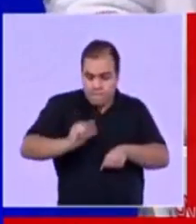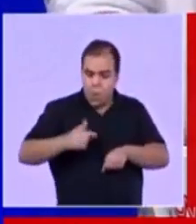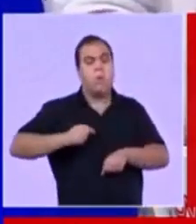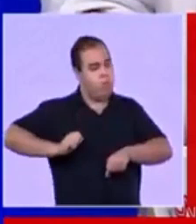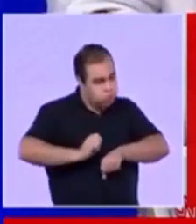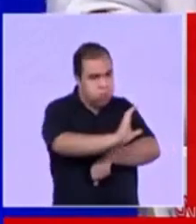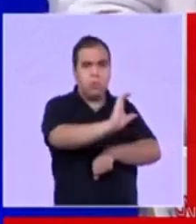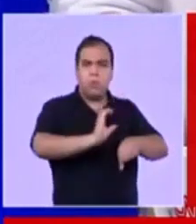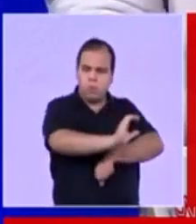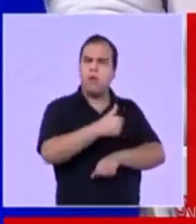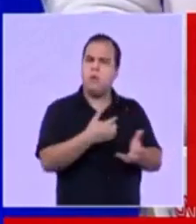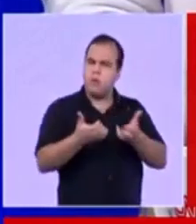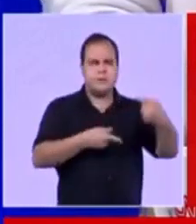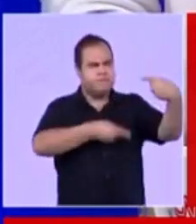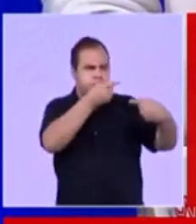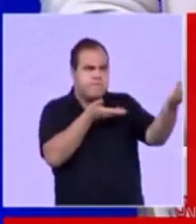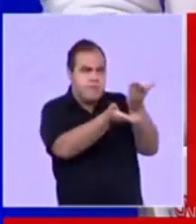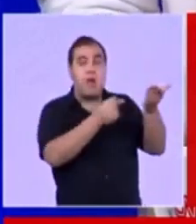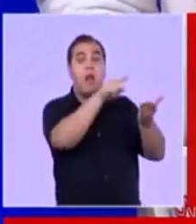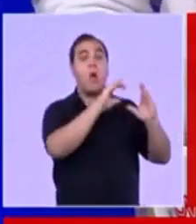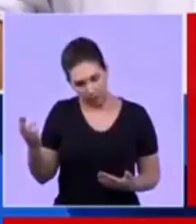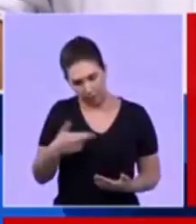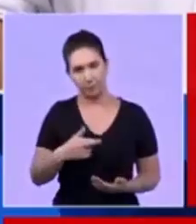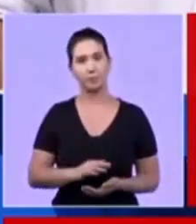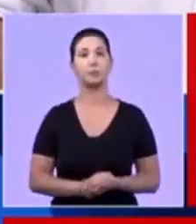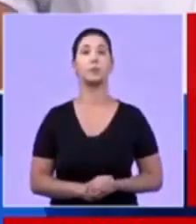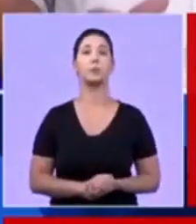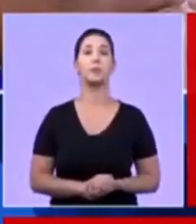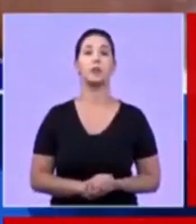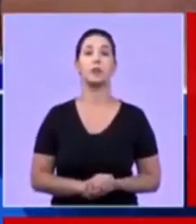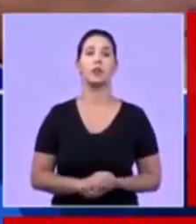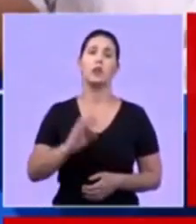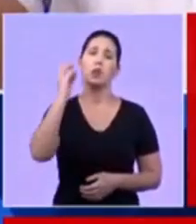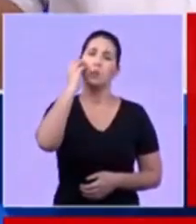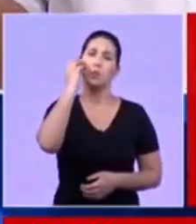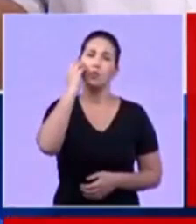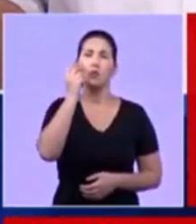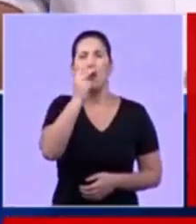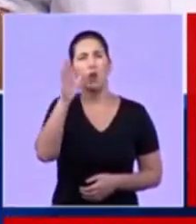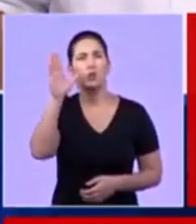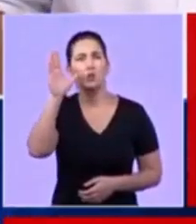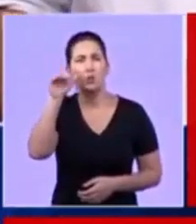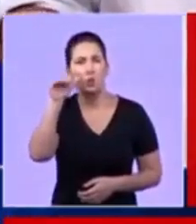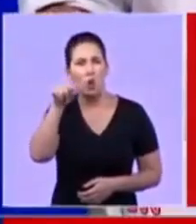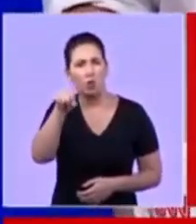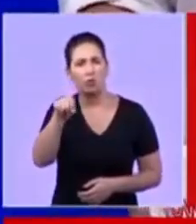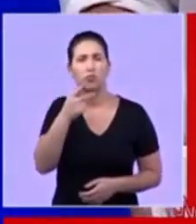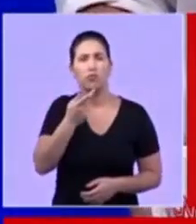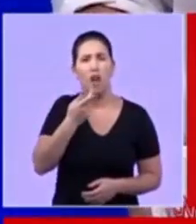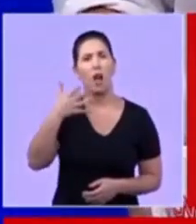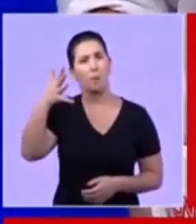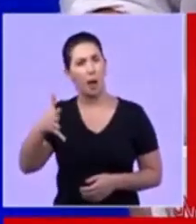eu quero também como Prefeito fazer se debate com a câmara dos deputados eu acho muito curioso em várias das suas falas